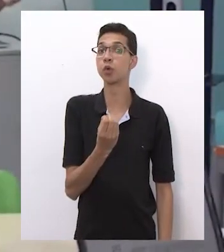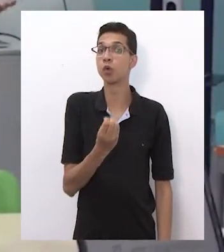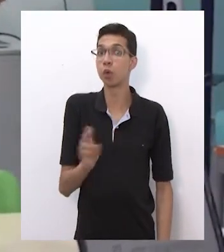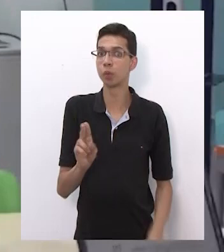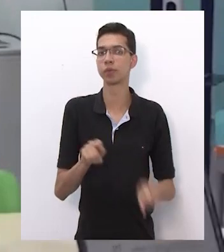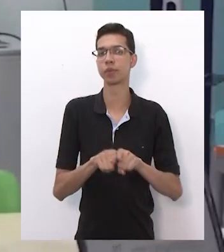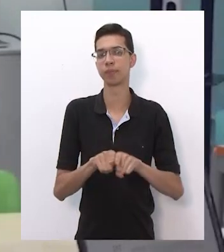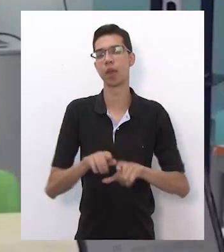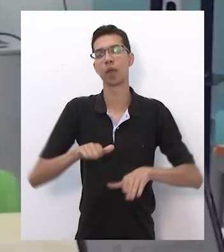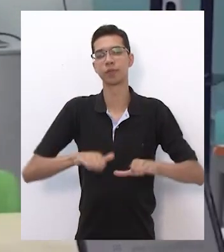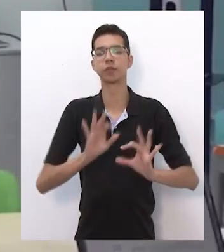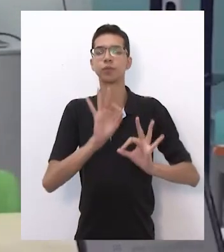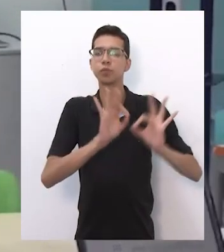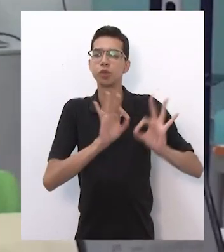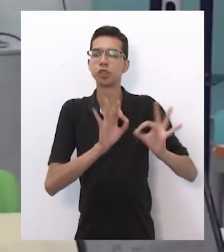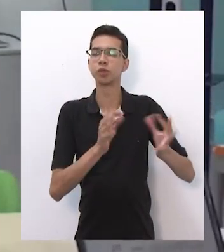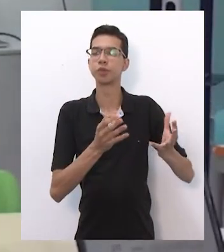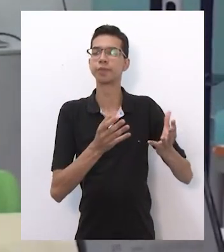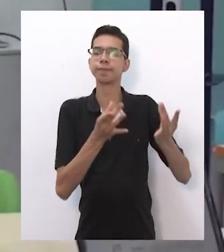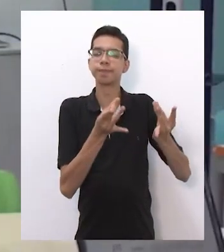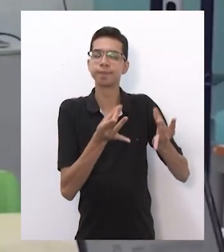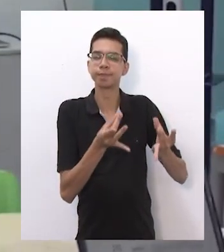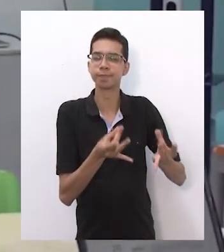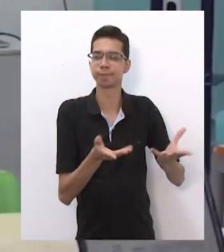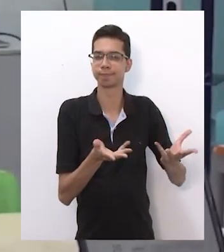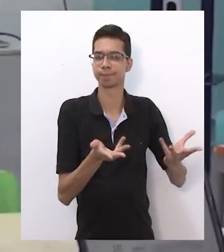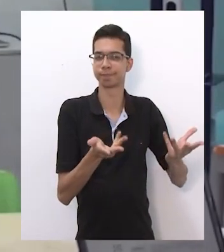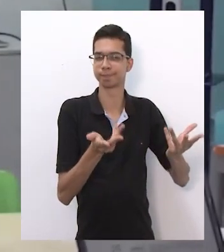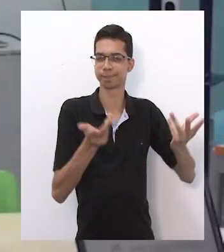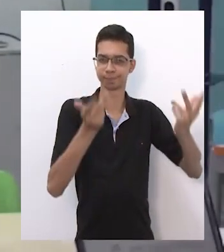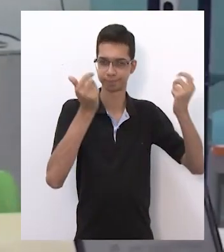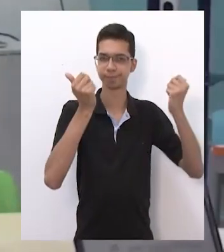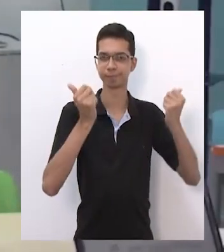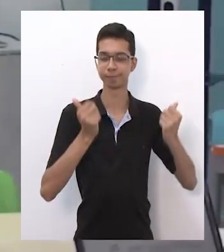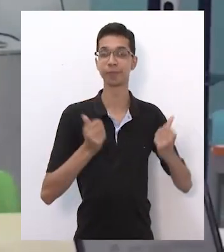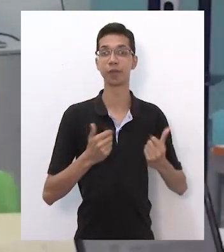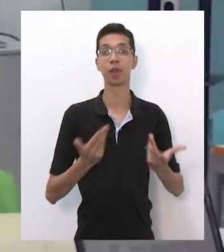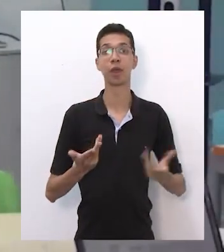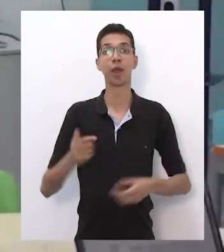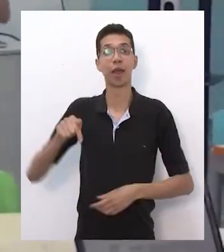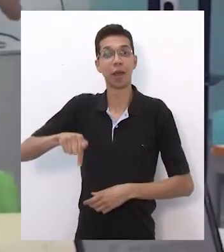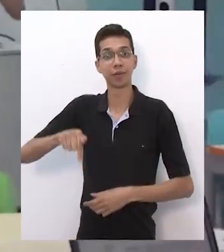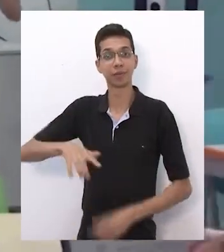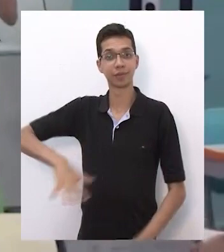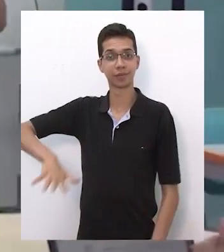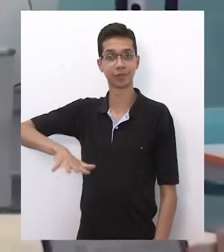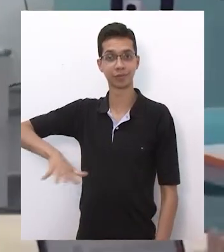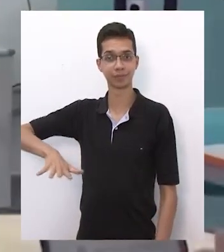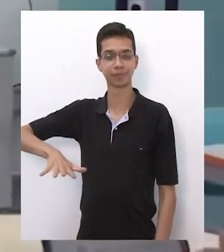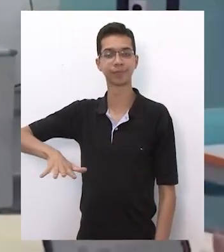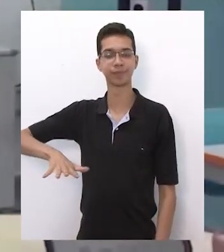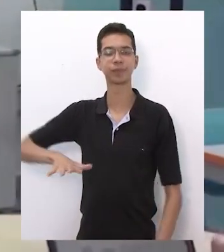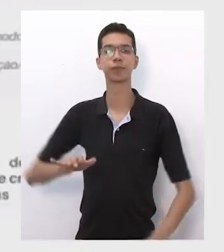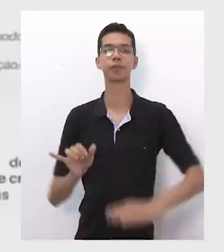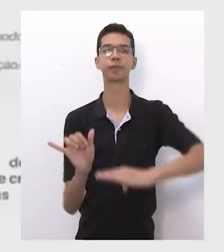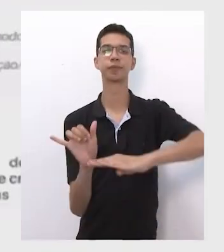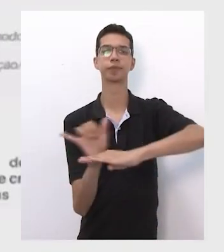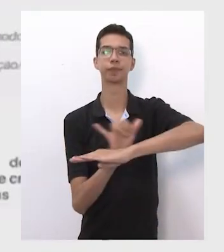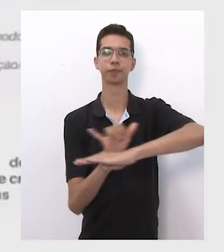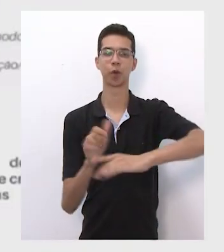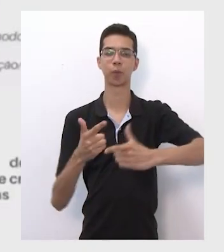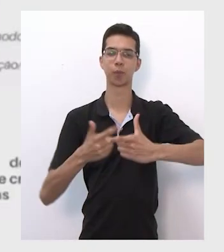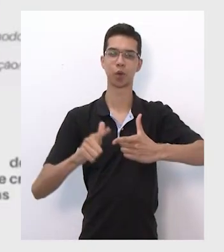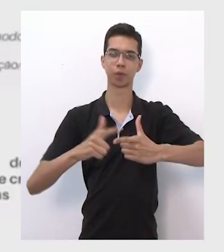aprimorar talvez um projetinho. Tá? Então esse espaço é um espaço em que a gente trabalha com uma abordagem de solução de problemas. E